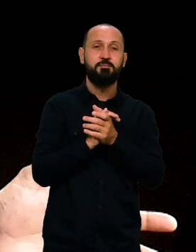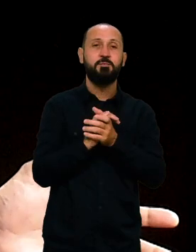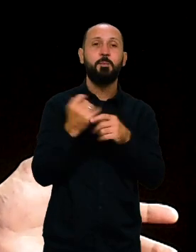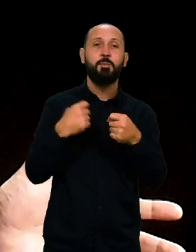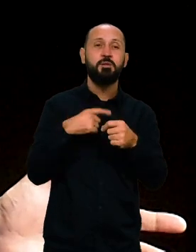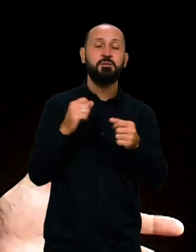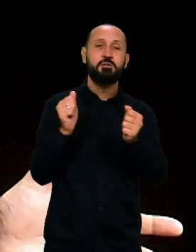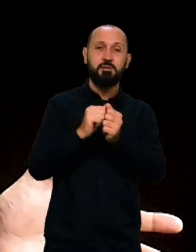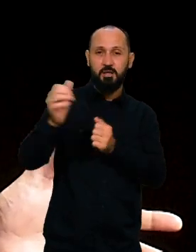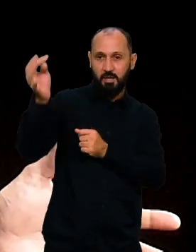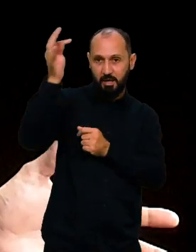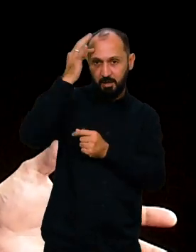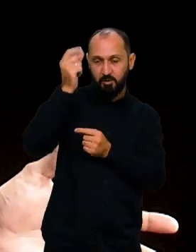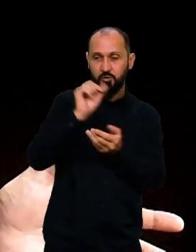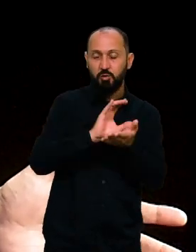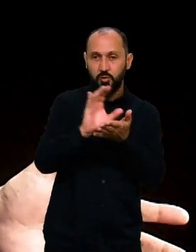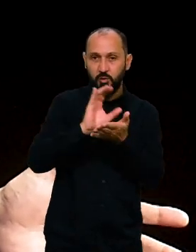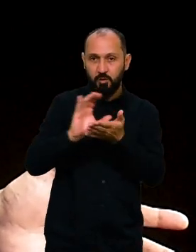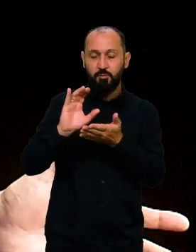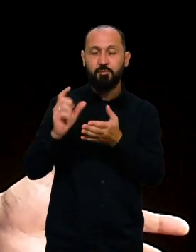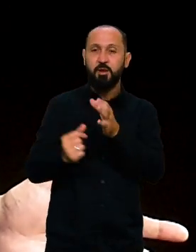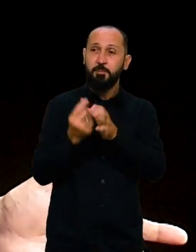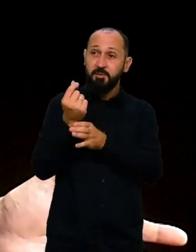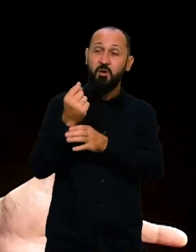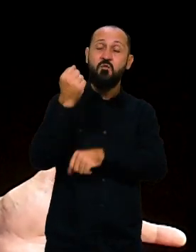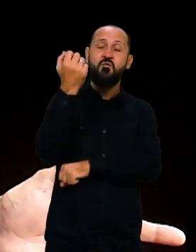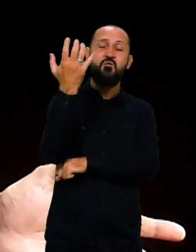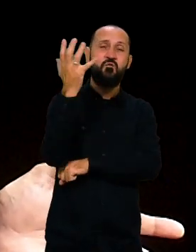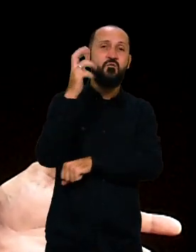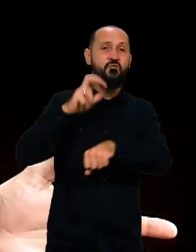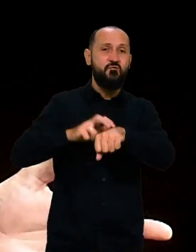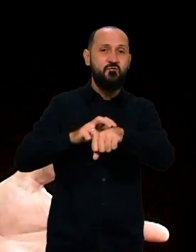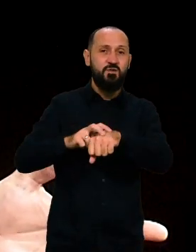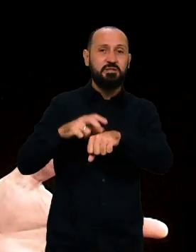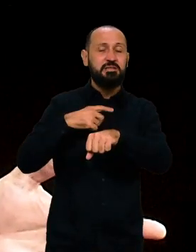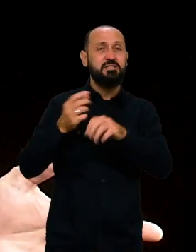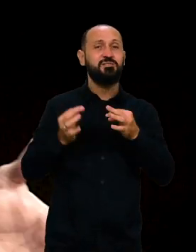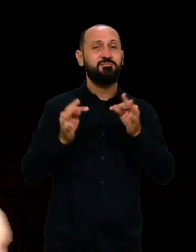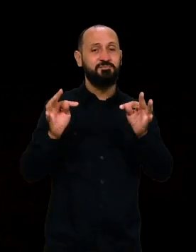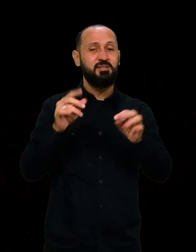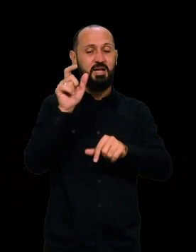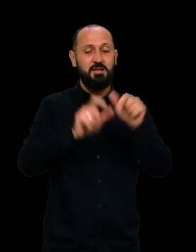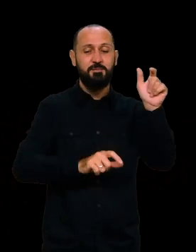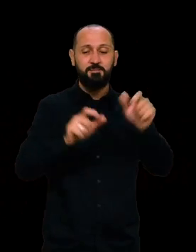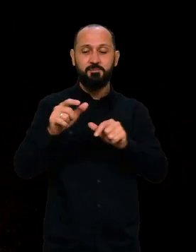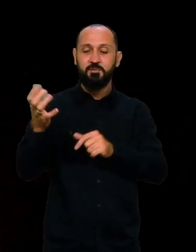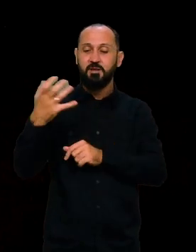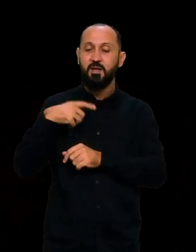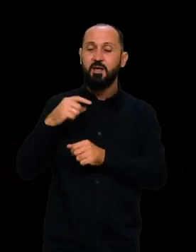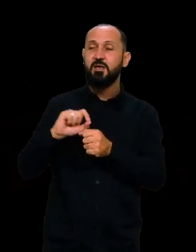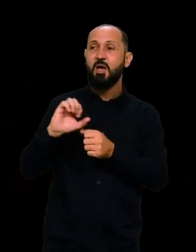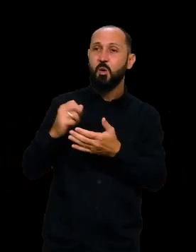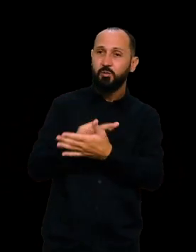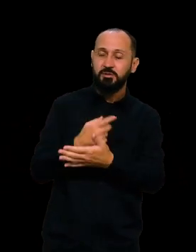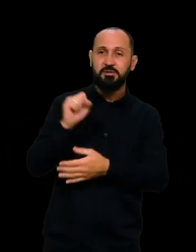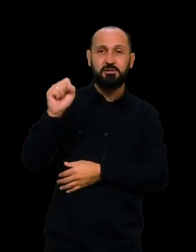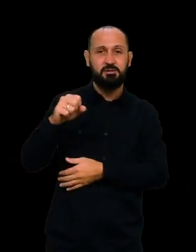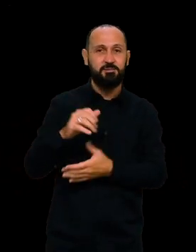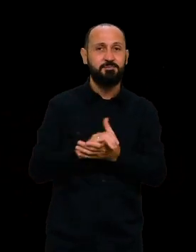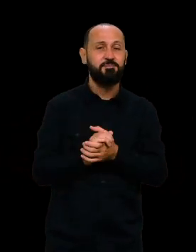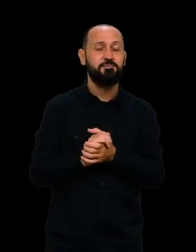porque tem talento, tem investimento, tem o capital verde, tem a tecnologia necessária. E tem as pessoas querendo que isso